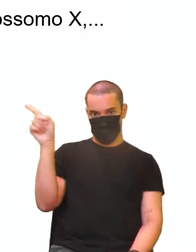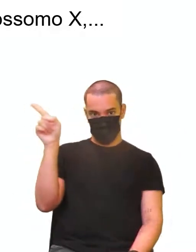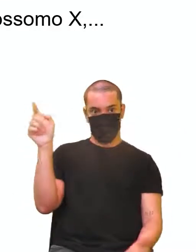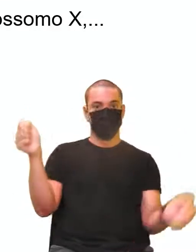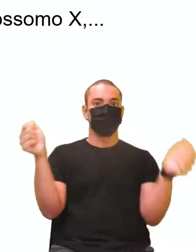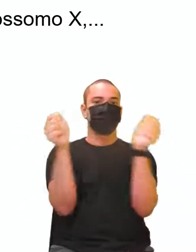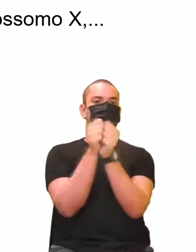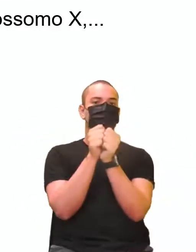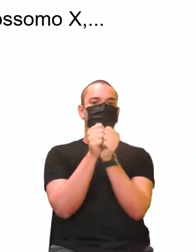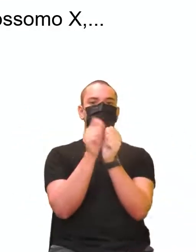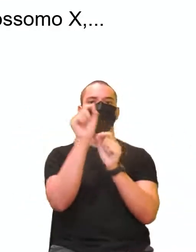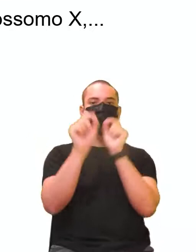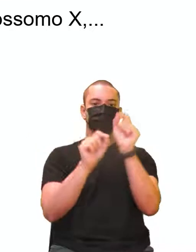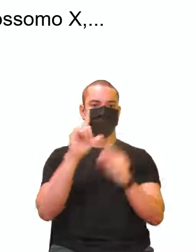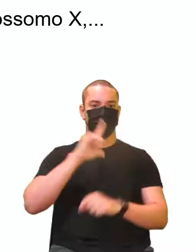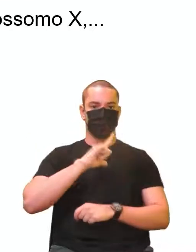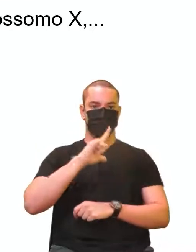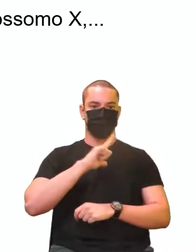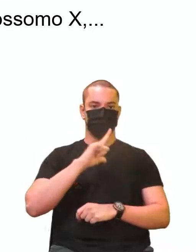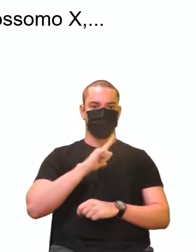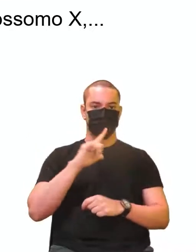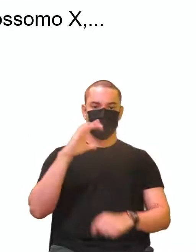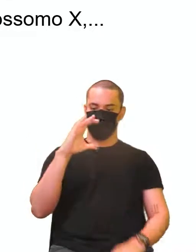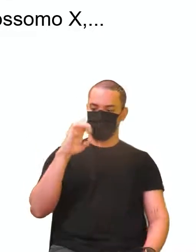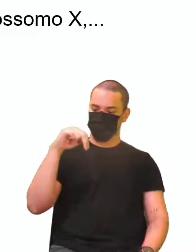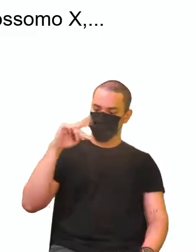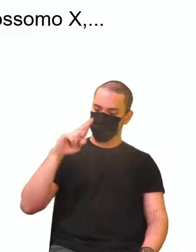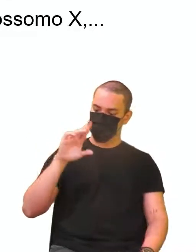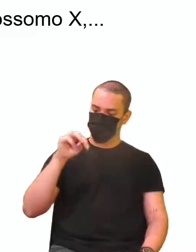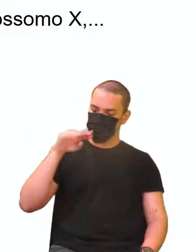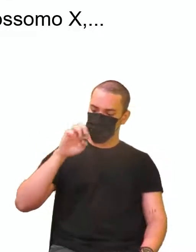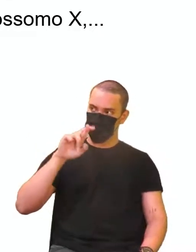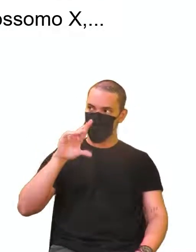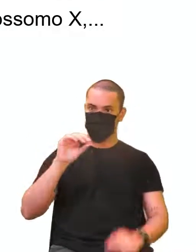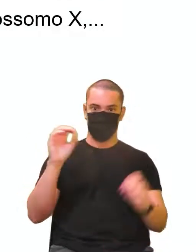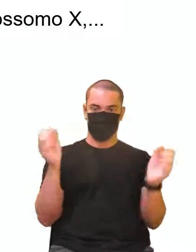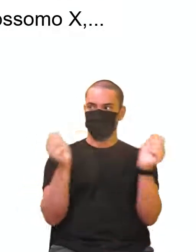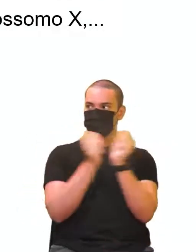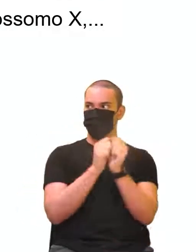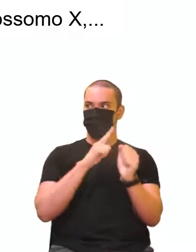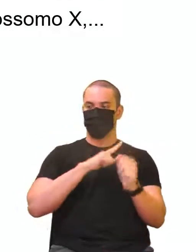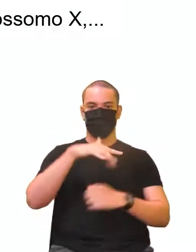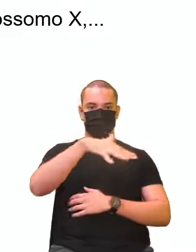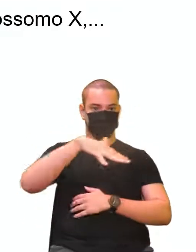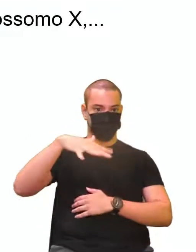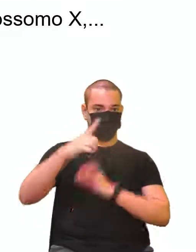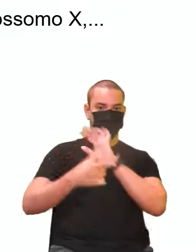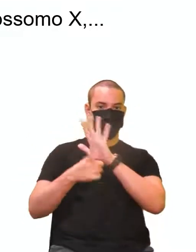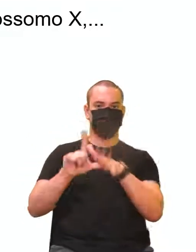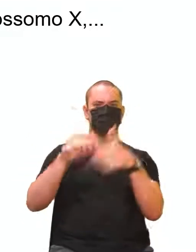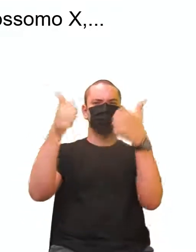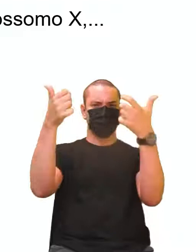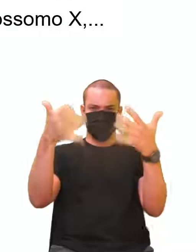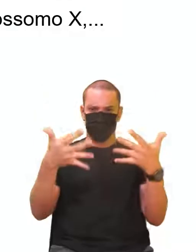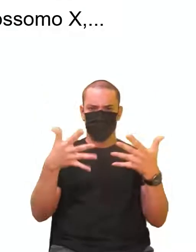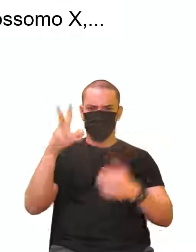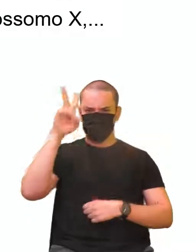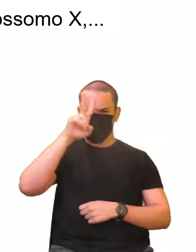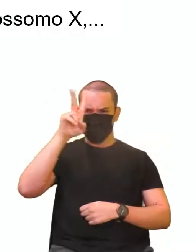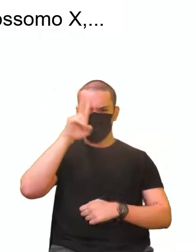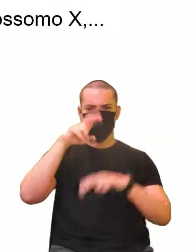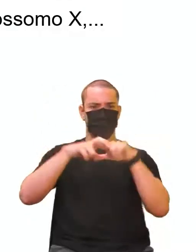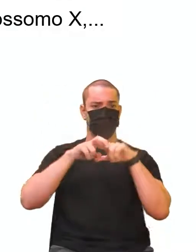ó, é do centrômero, tá? Tem aquela partezinha do estrangulamento que eu falei. Então, essa parte